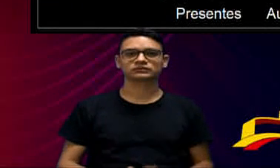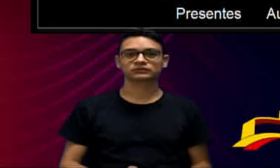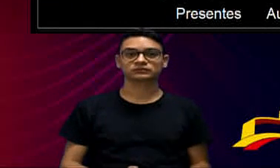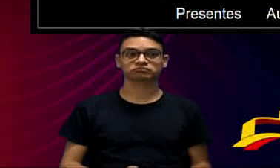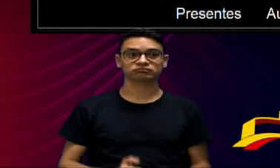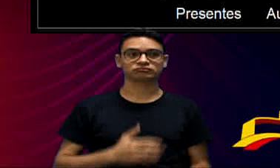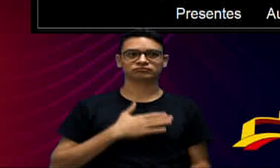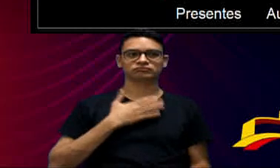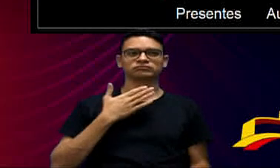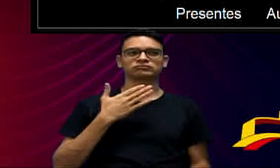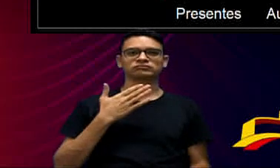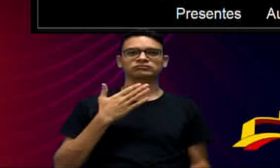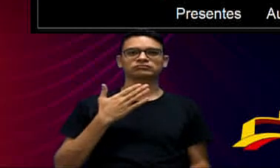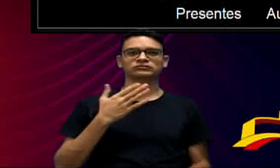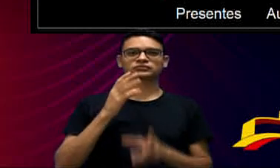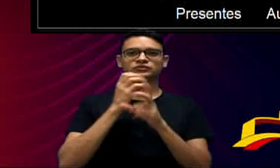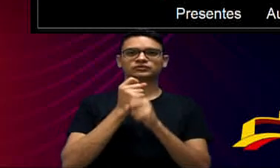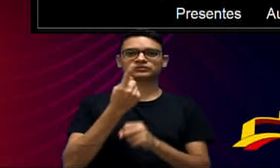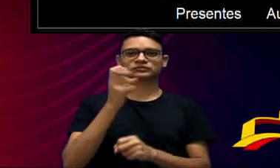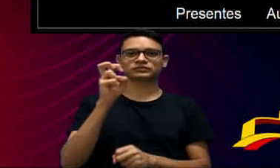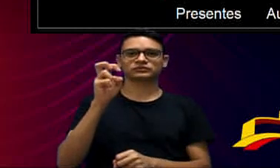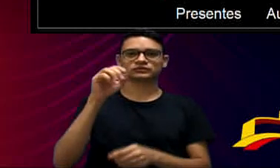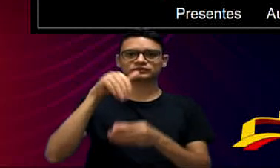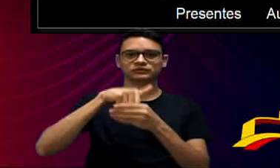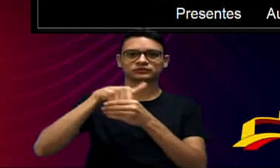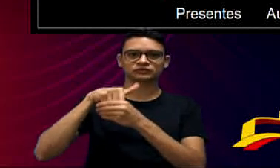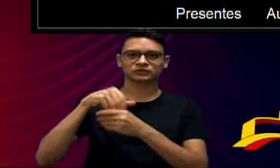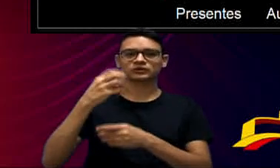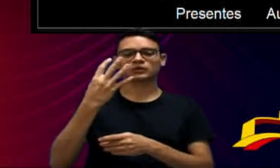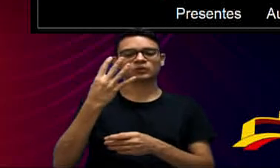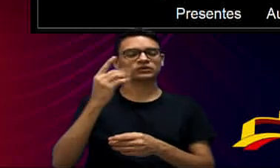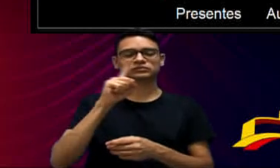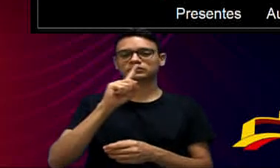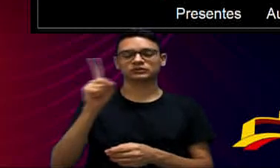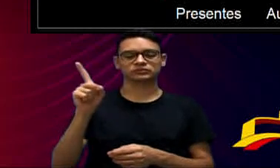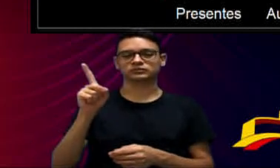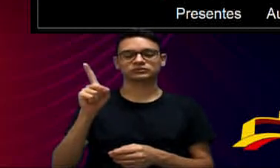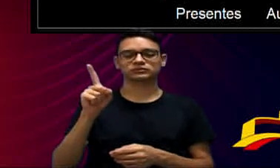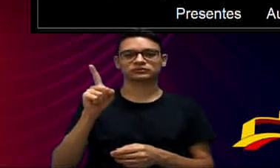Opa, tendo 15 votos, declaro 4 não,